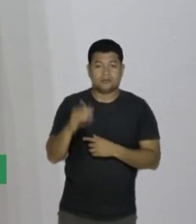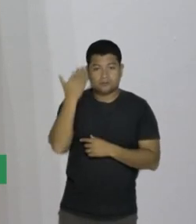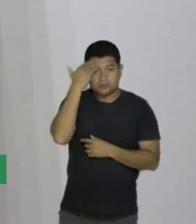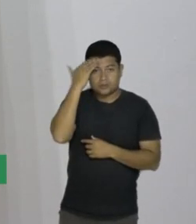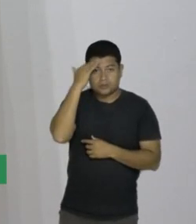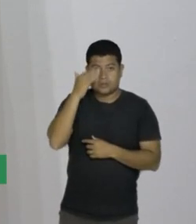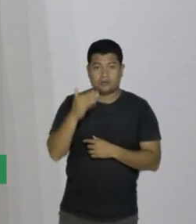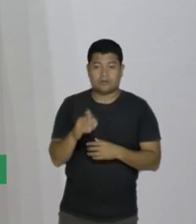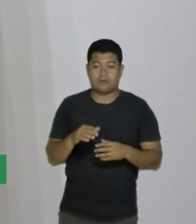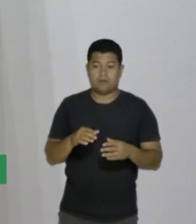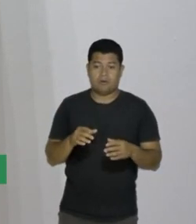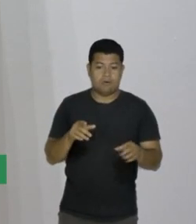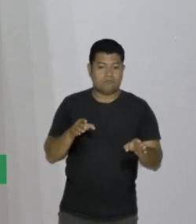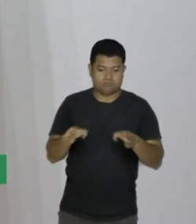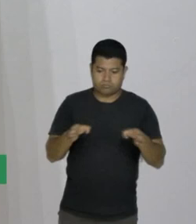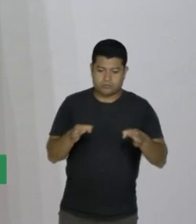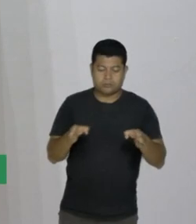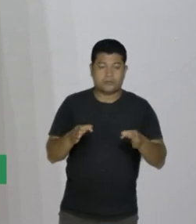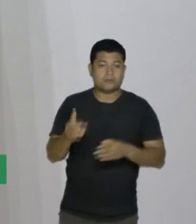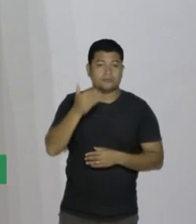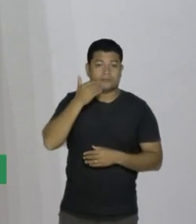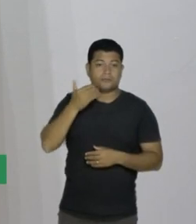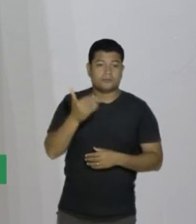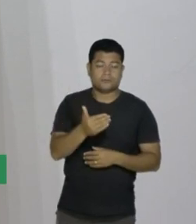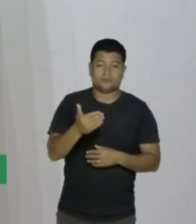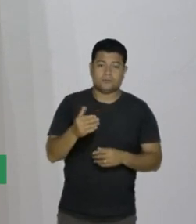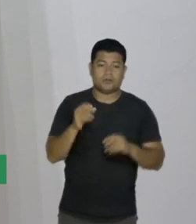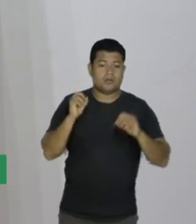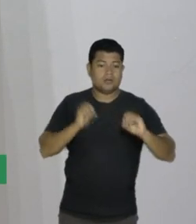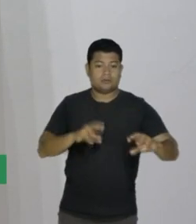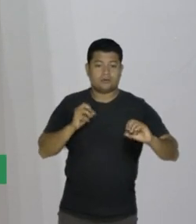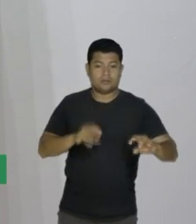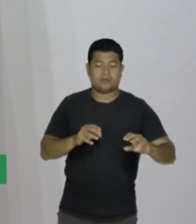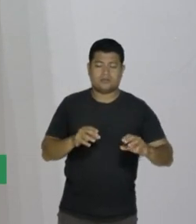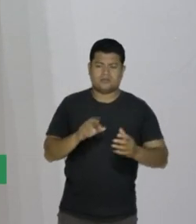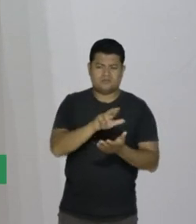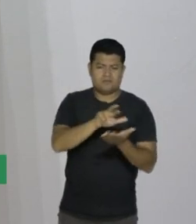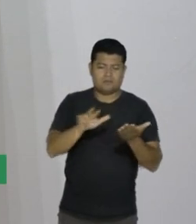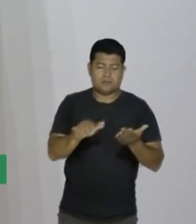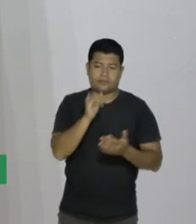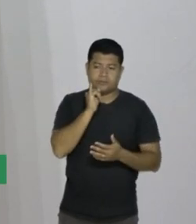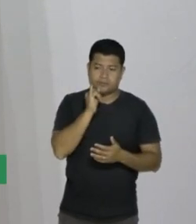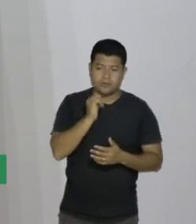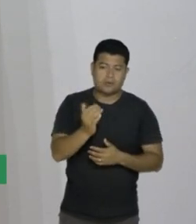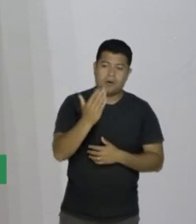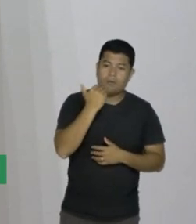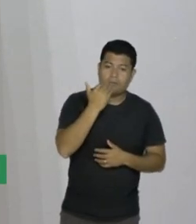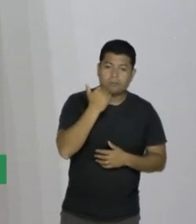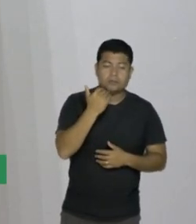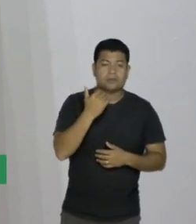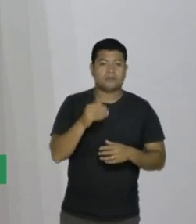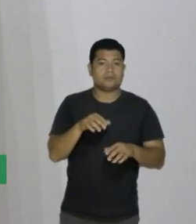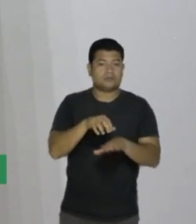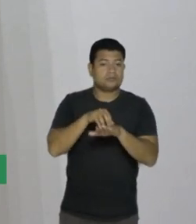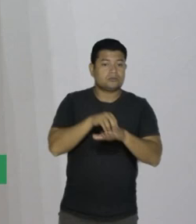da Educação Básica com alimentação e transporte escolar em 2023 porque nós vivemos a pandemia deputada